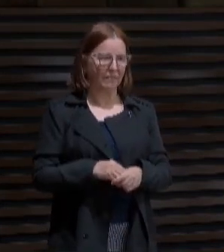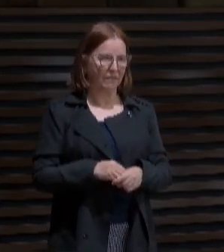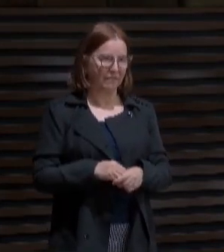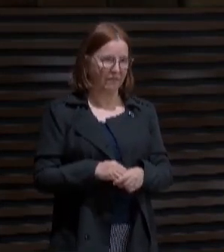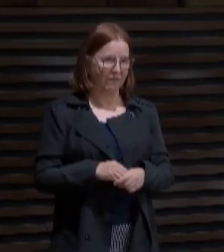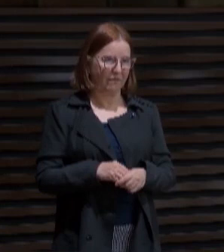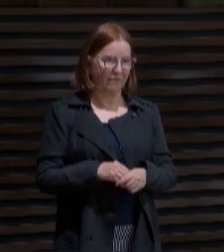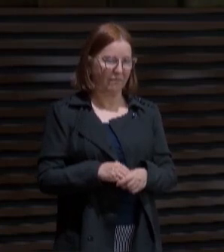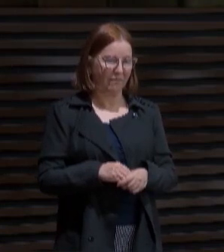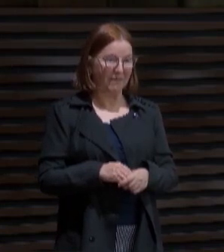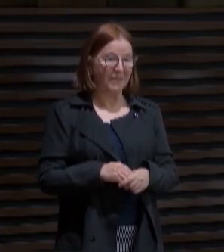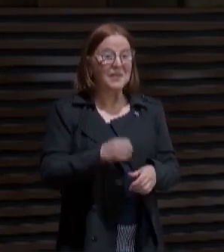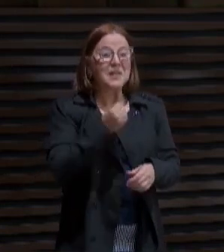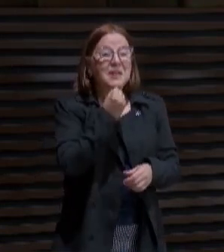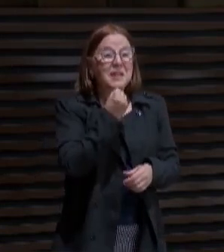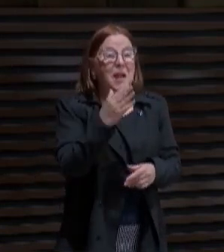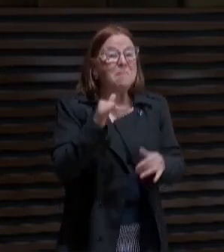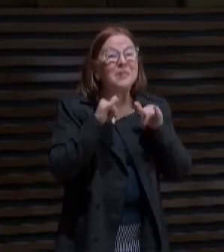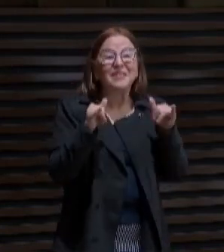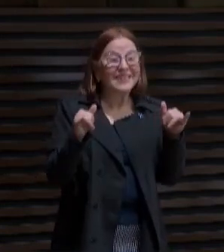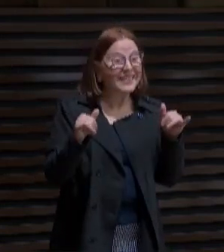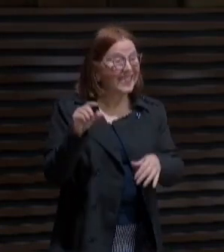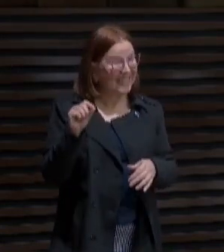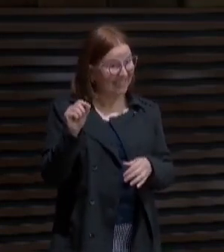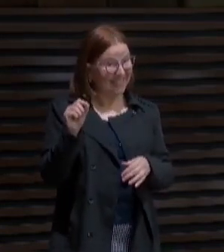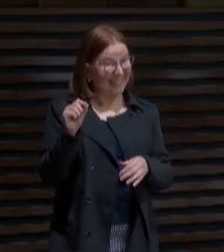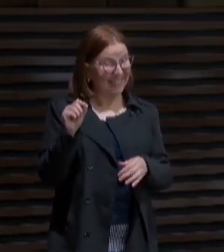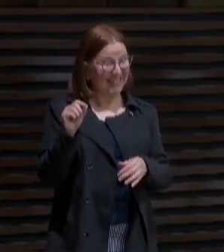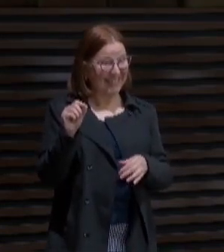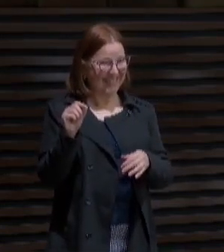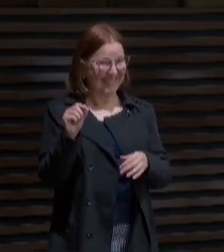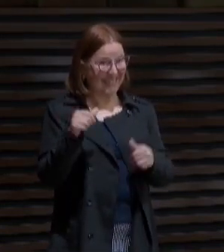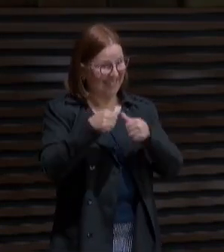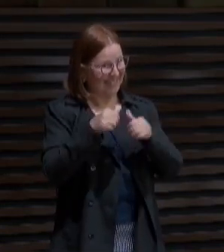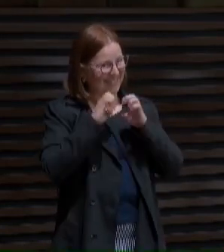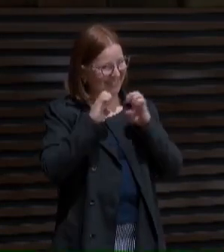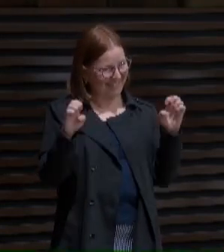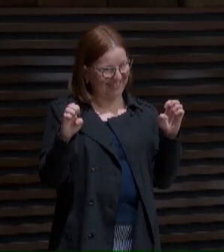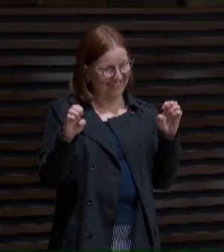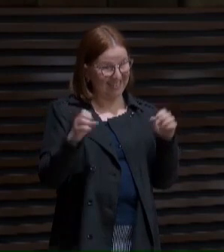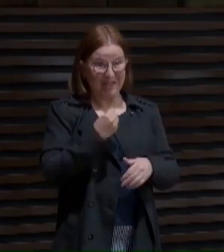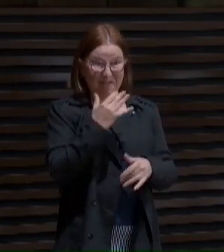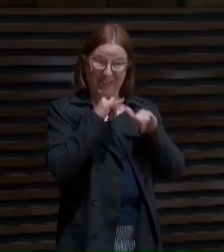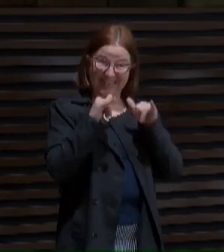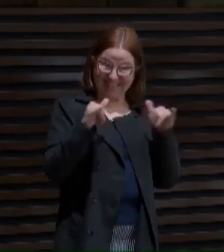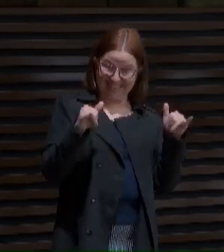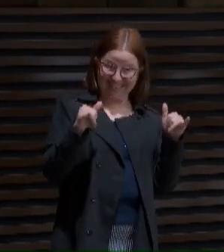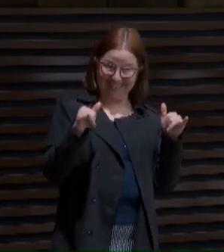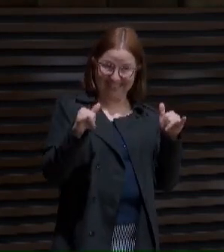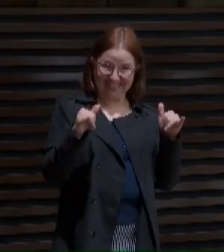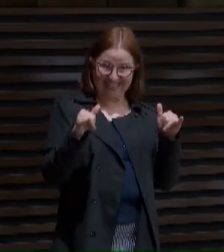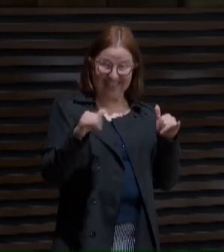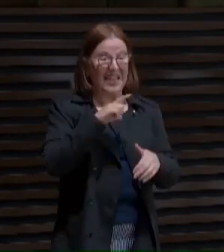Agora, qual que é a boa notícia? A boa notícia está no Evangelho. A boa notícia é que há